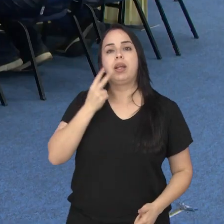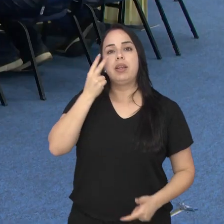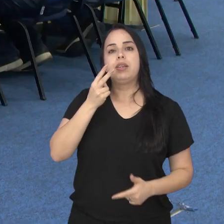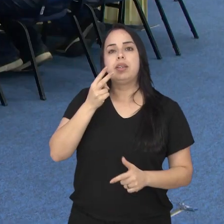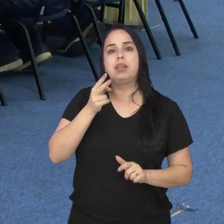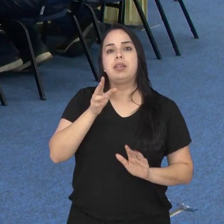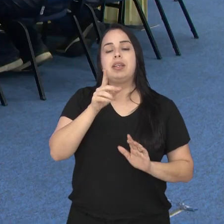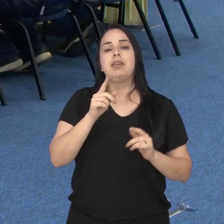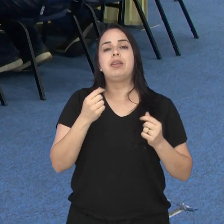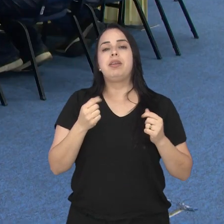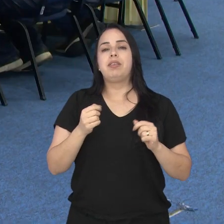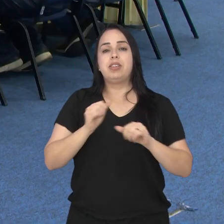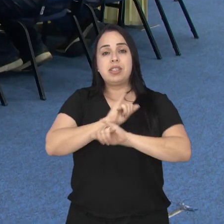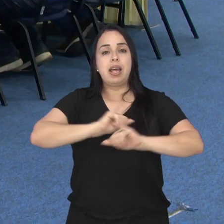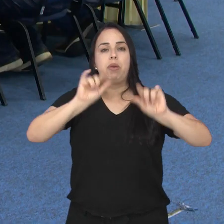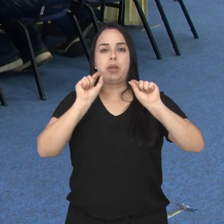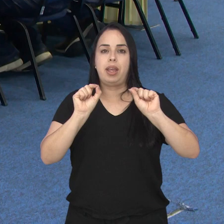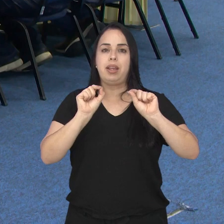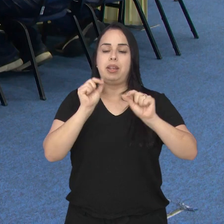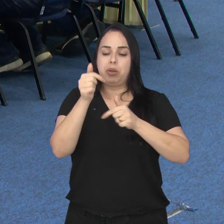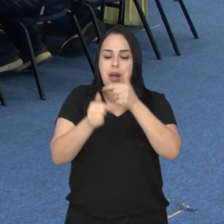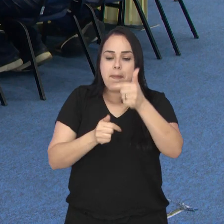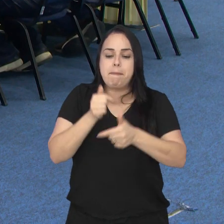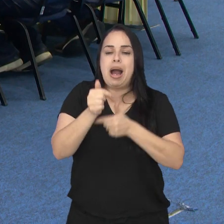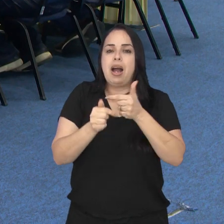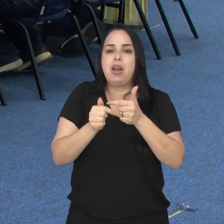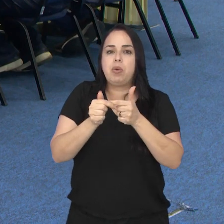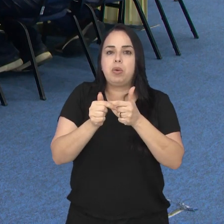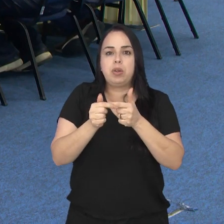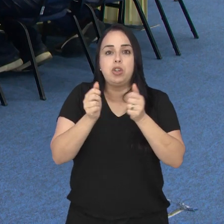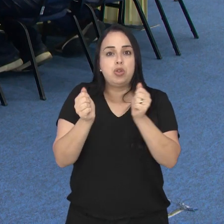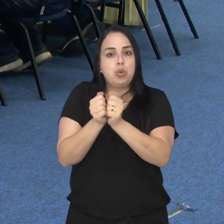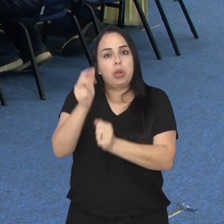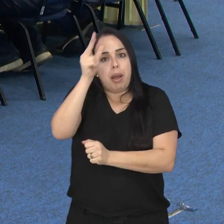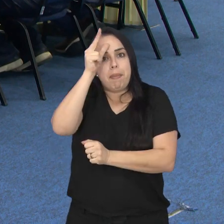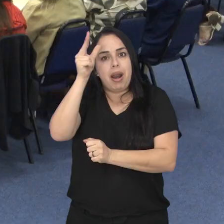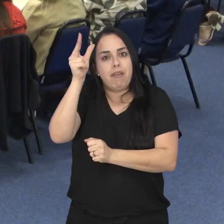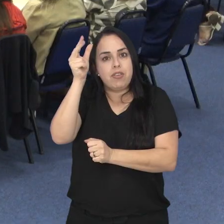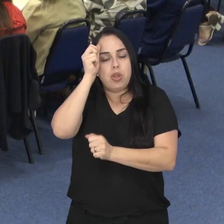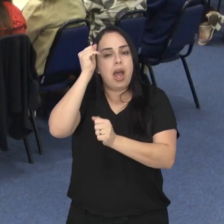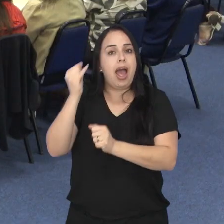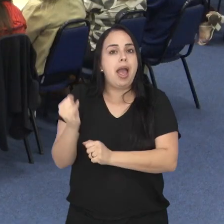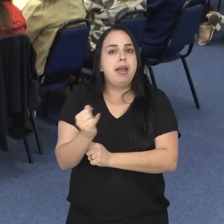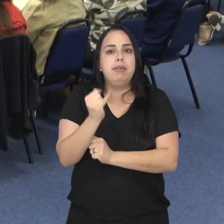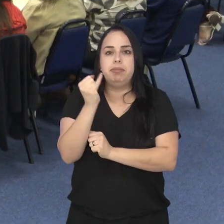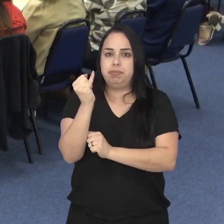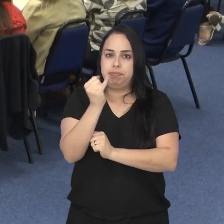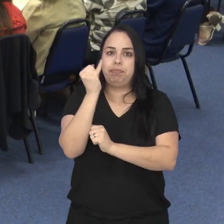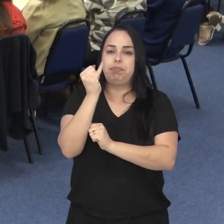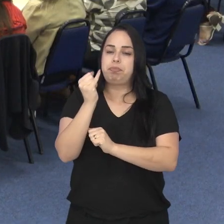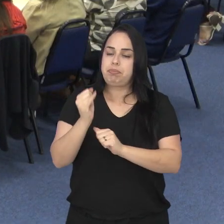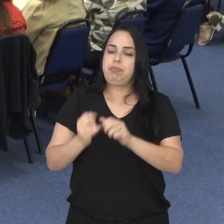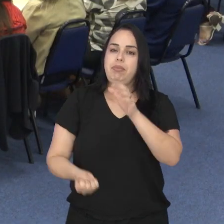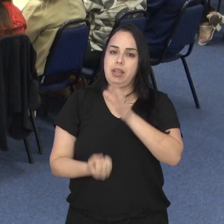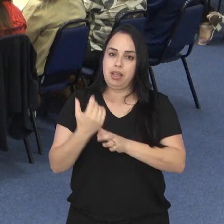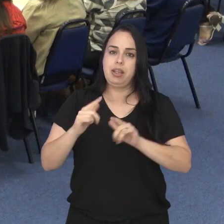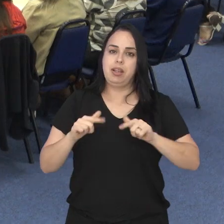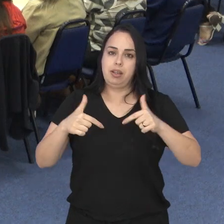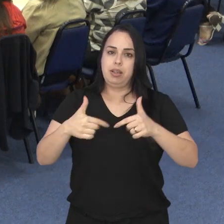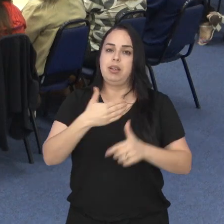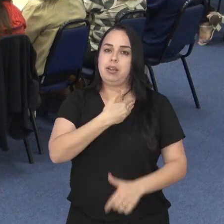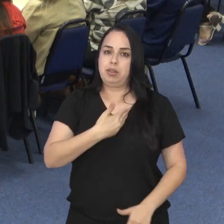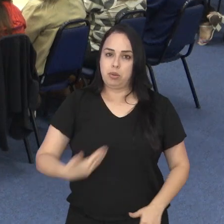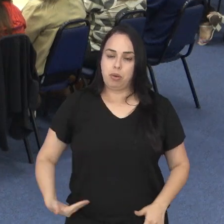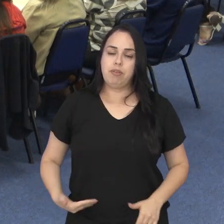os vereadores destacaram a necessidade de um trabalho conjunto com poder público para segurar a aplicação de políticas